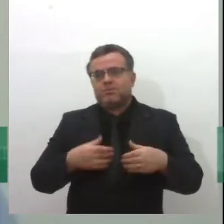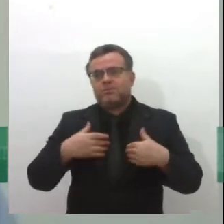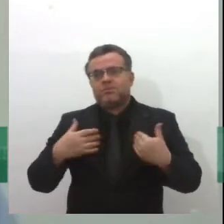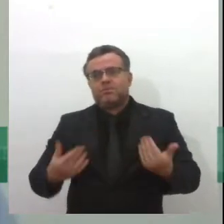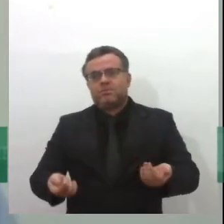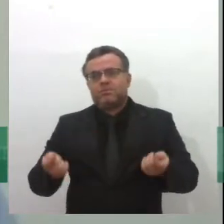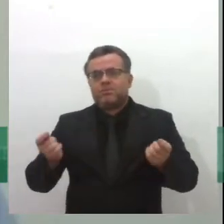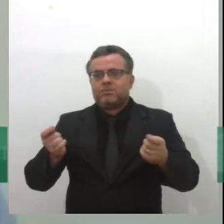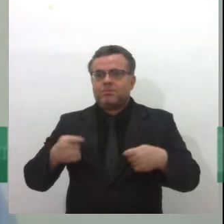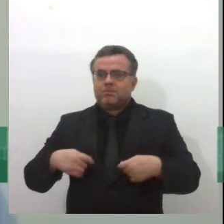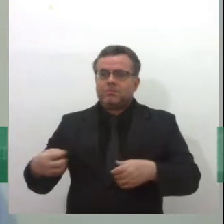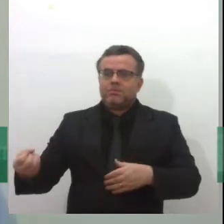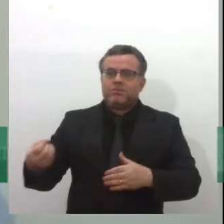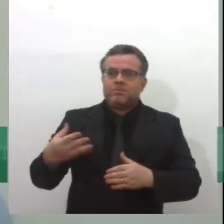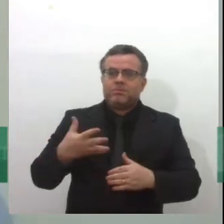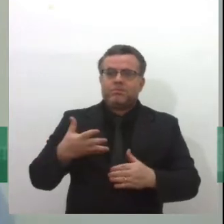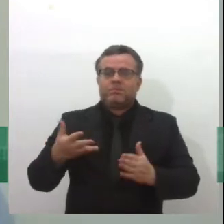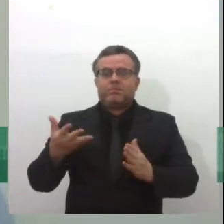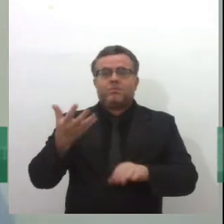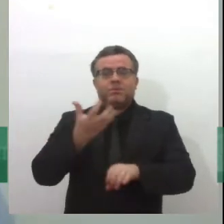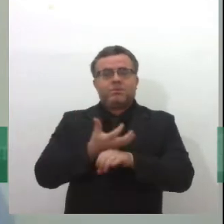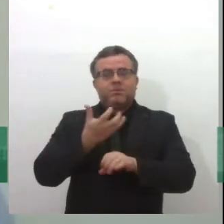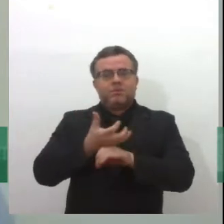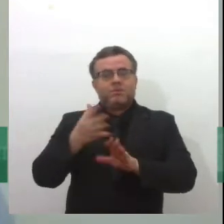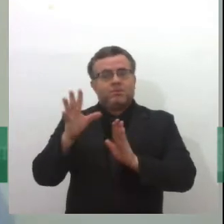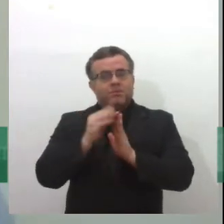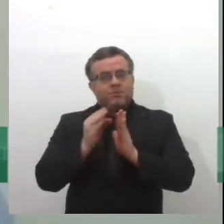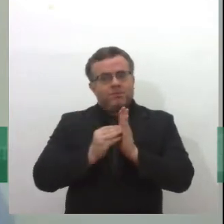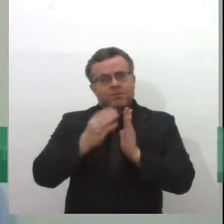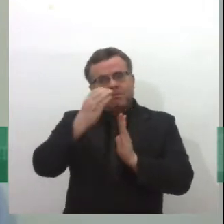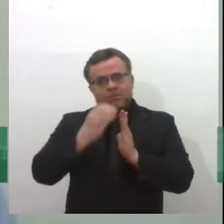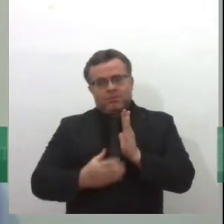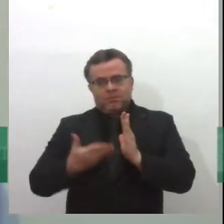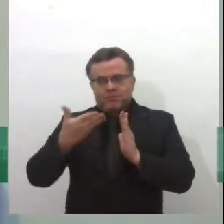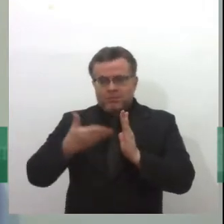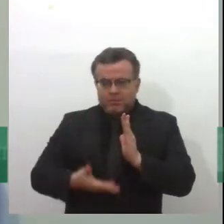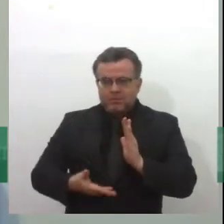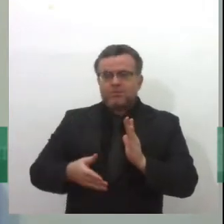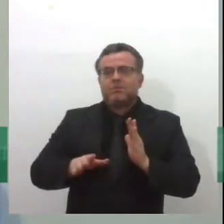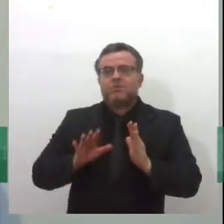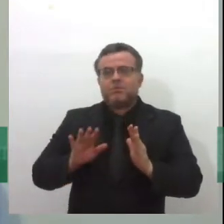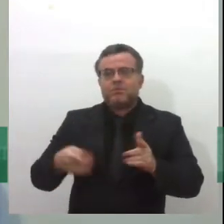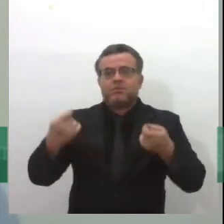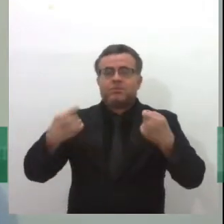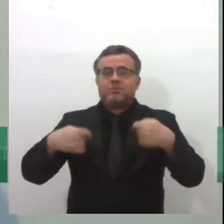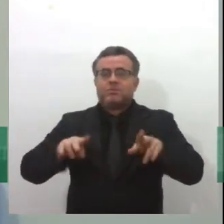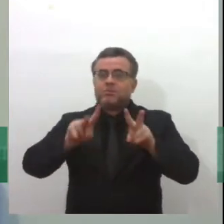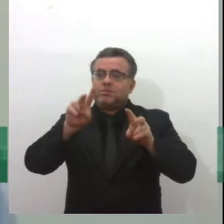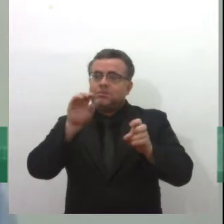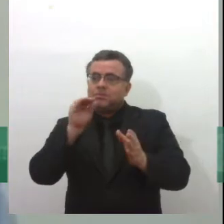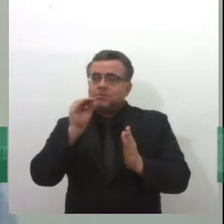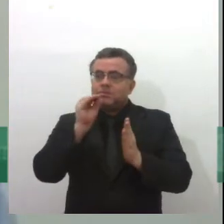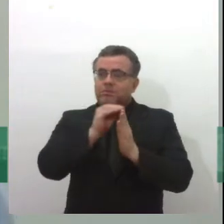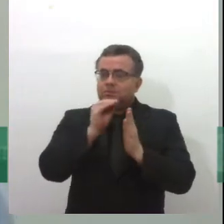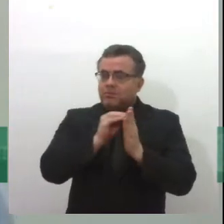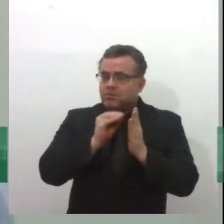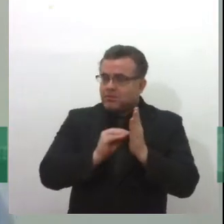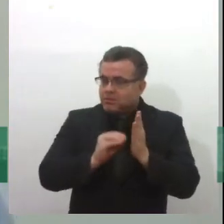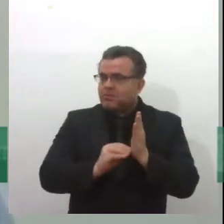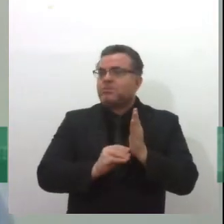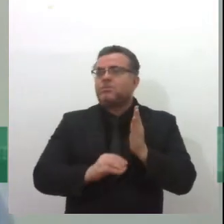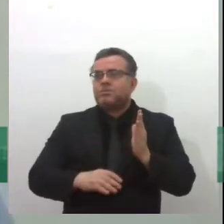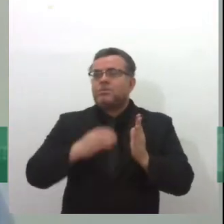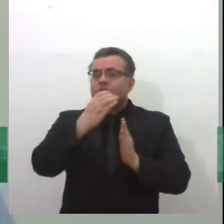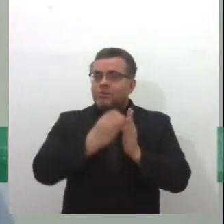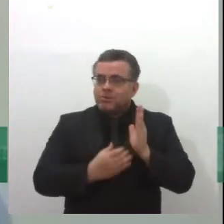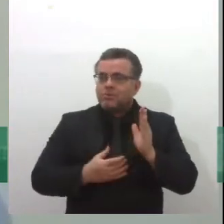de novas disciplinas curriculares, mas que se trabalhe esses temas nas disciplinas curriculares que nós já possuímos, que nós